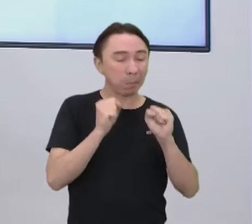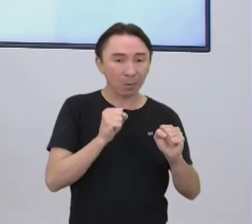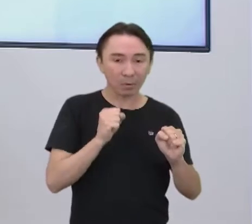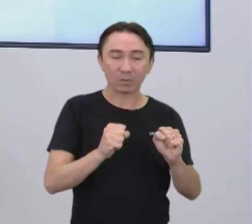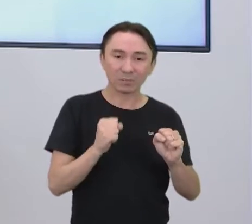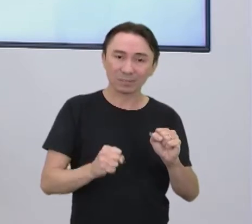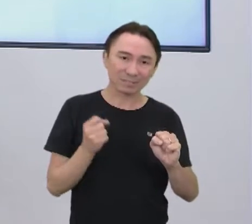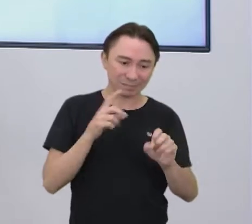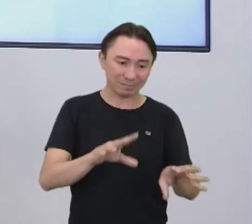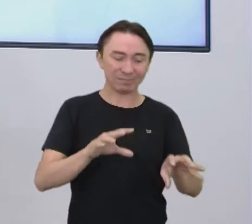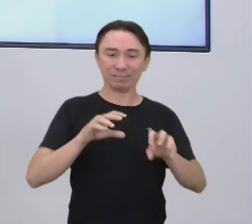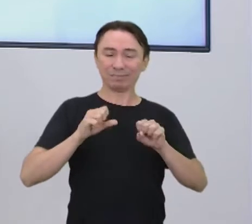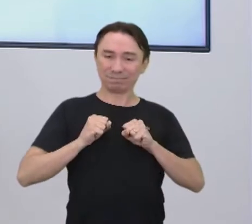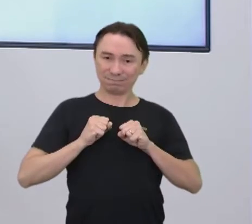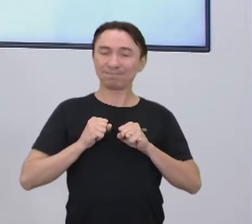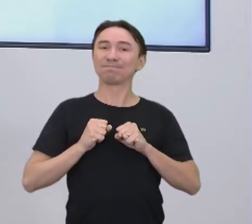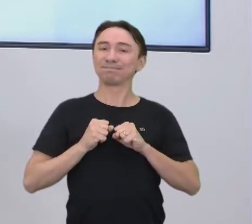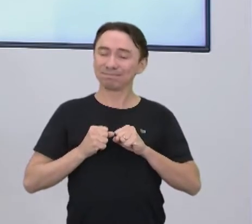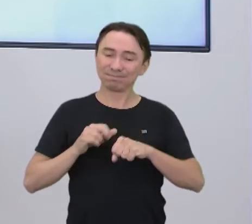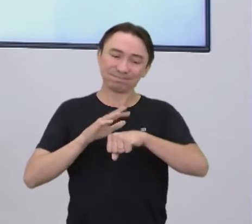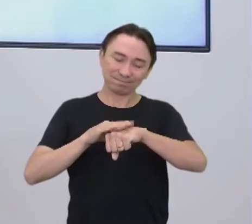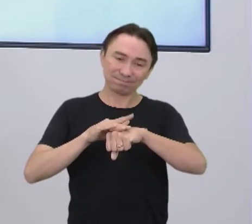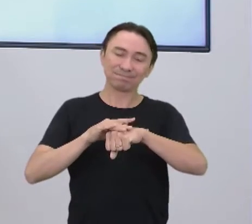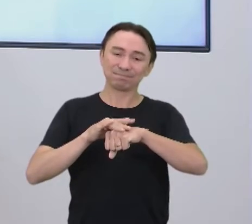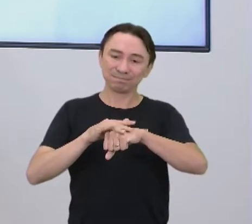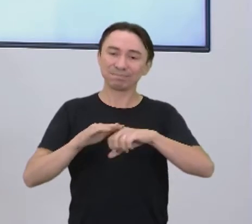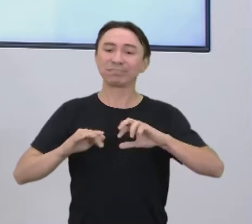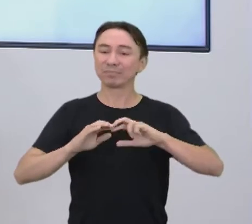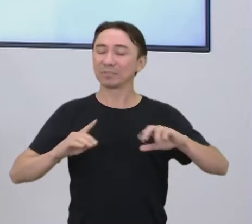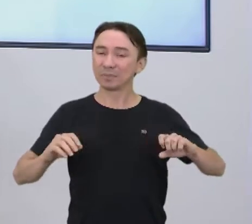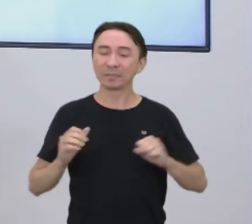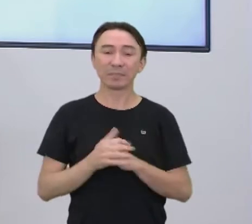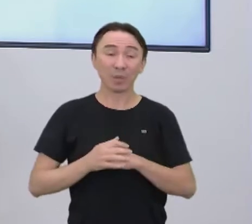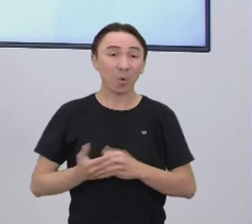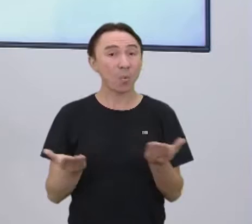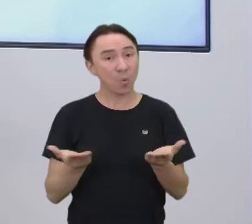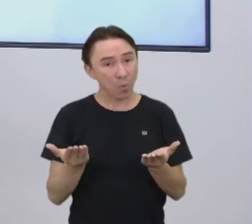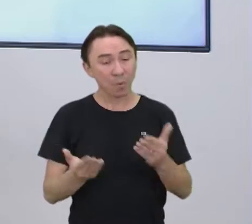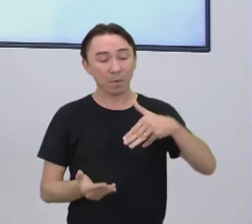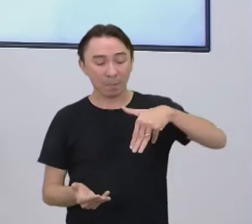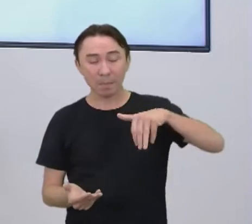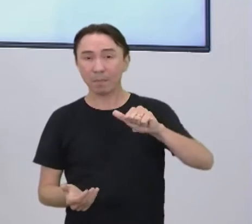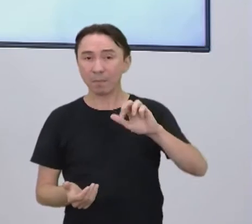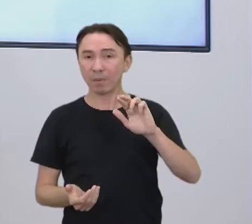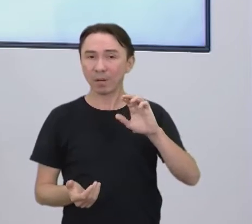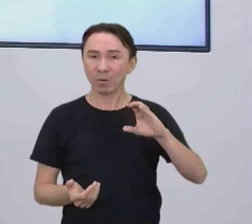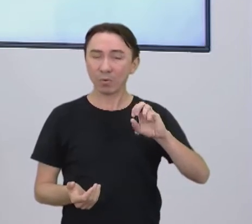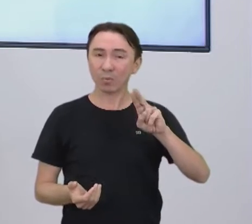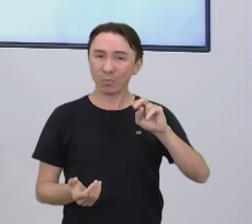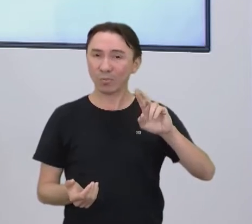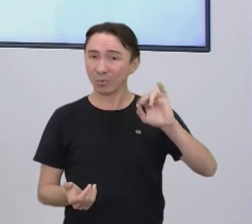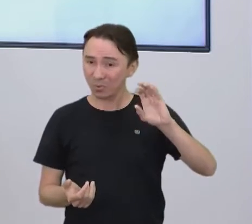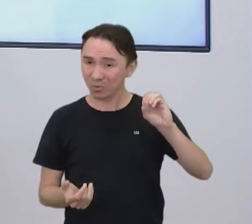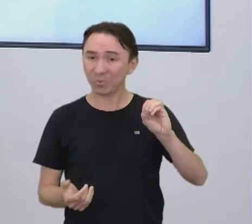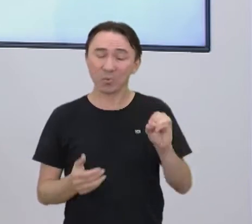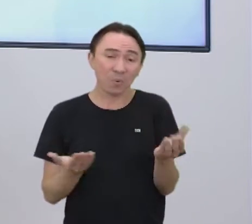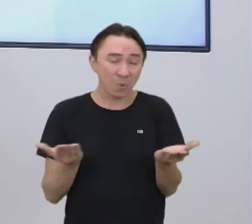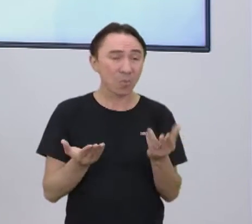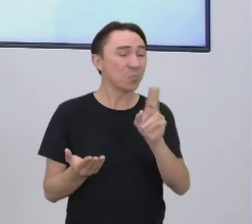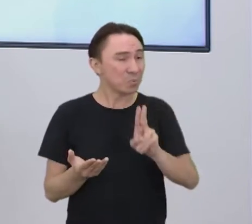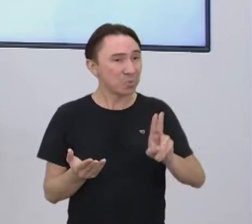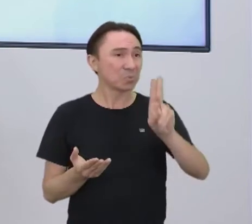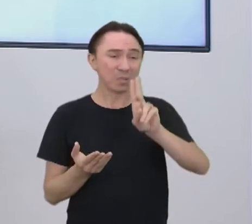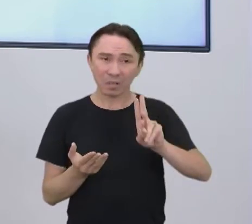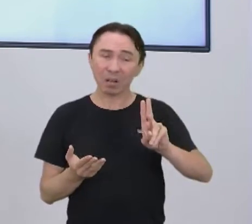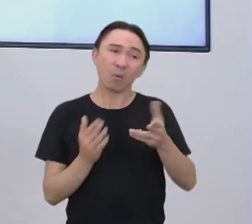mercúrio é um desses materiais que ele ainda é utilizado em muitas coisas. Mas, para o nosso uso do dia a dia, ele foi proibido e ele só pode ser utilizado